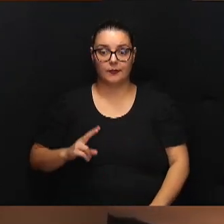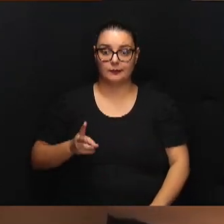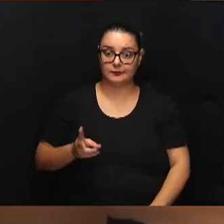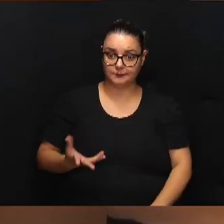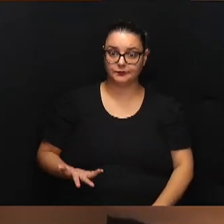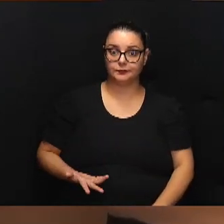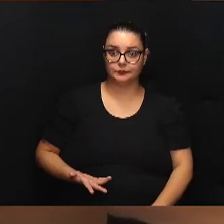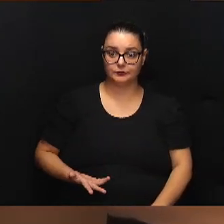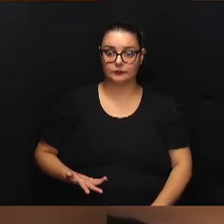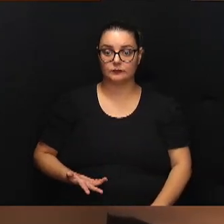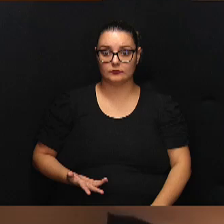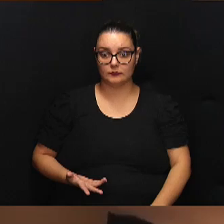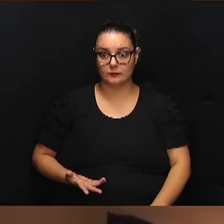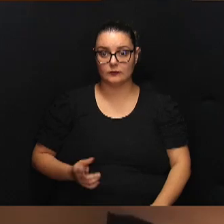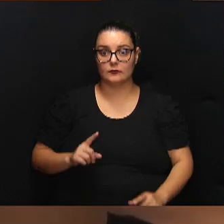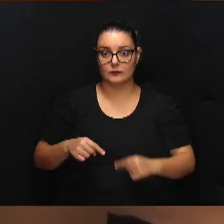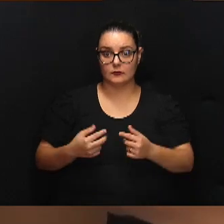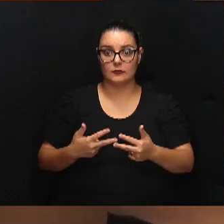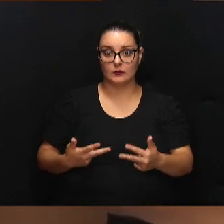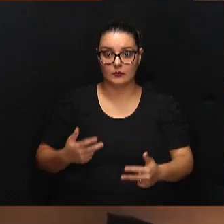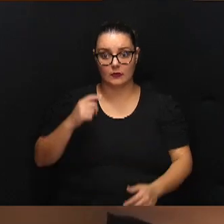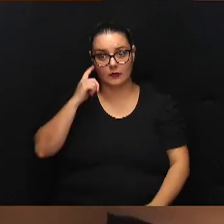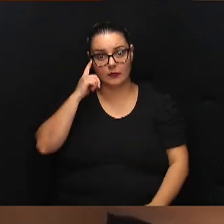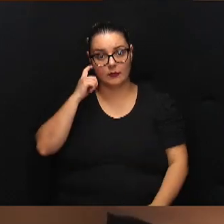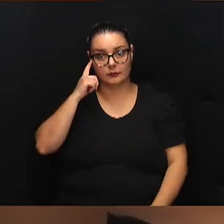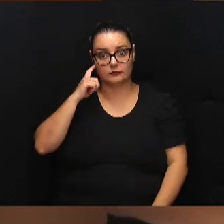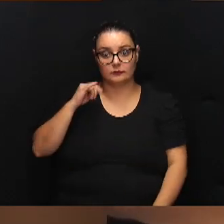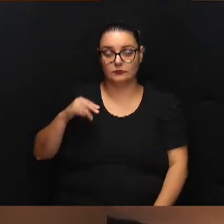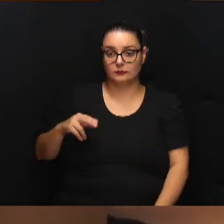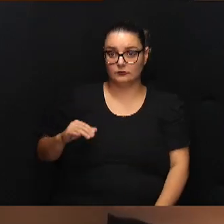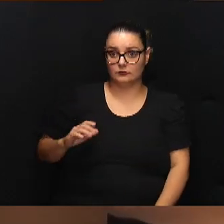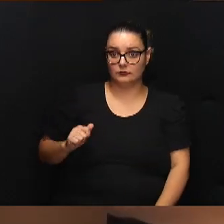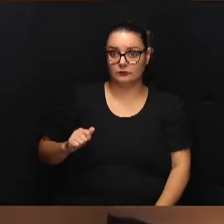momento. E uma outra coisa que a Ianca trouxe, eu